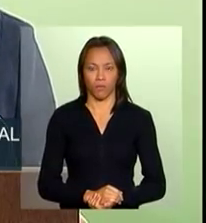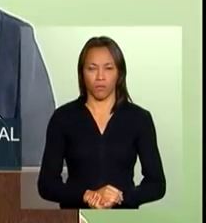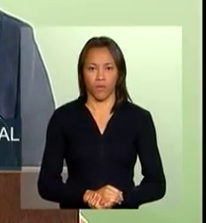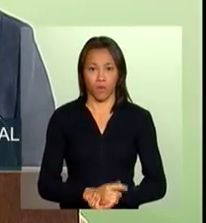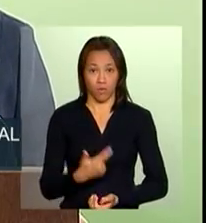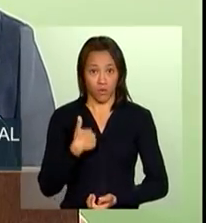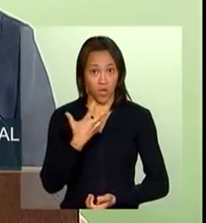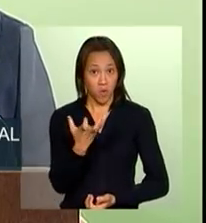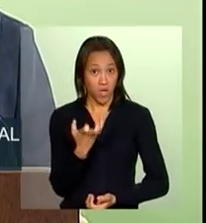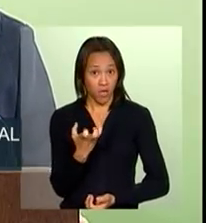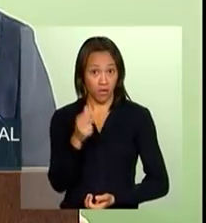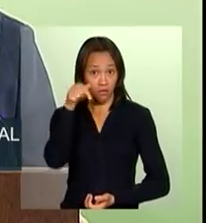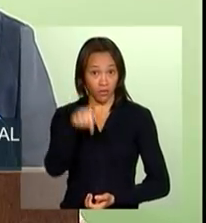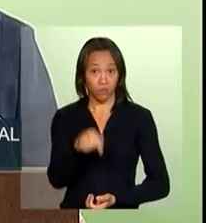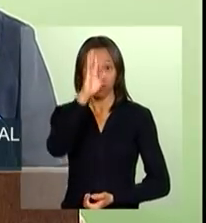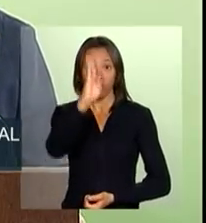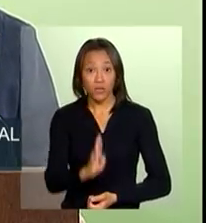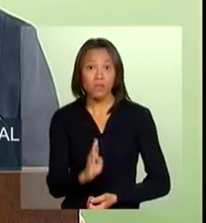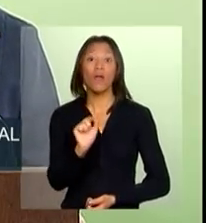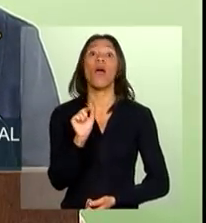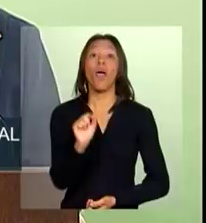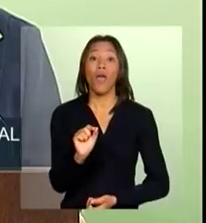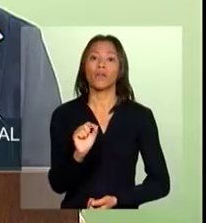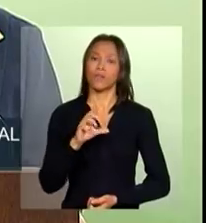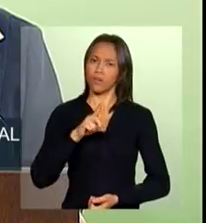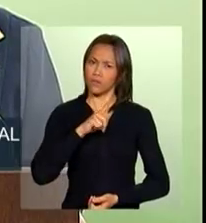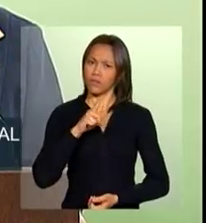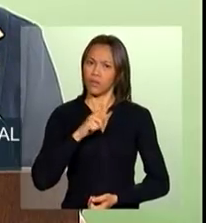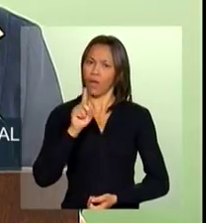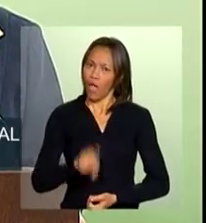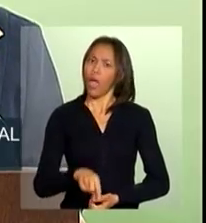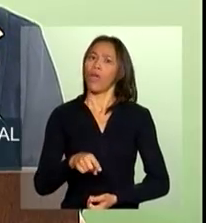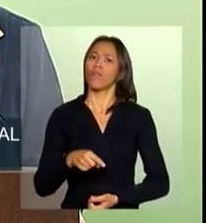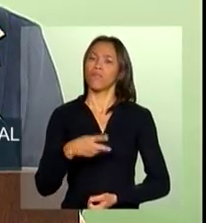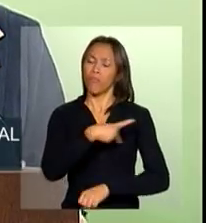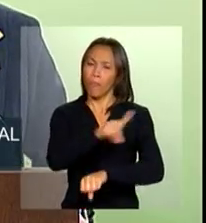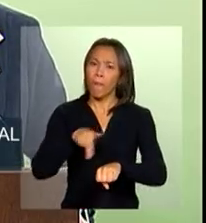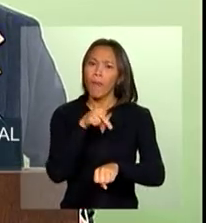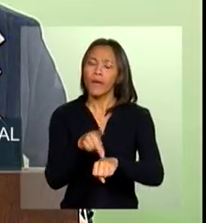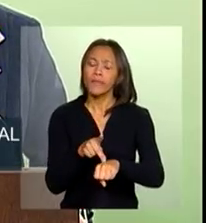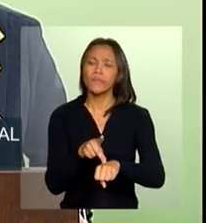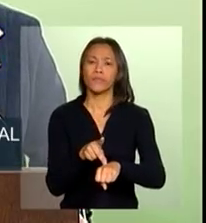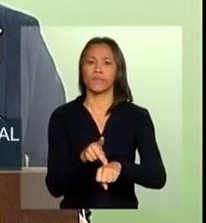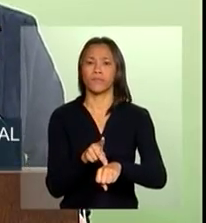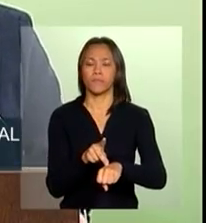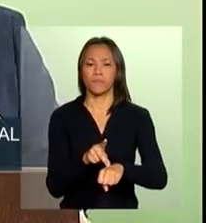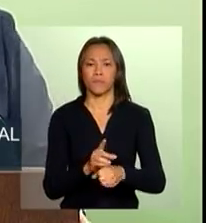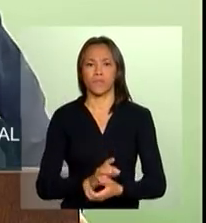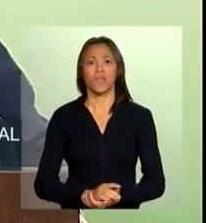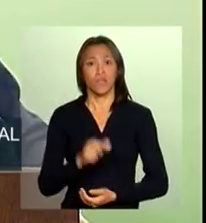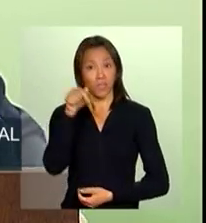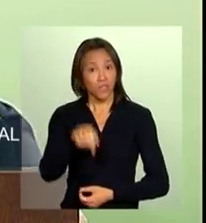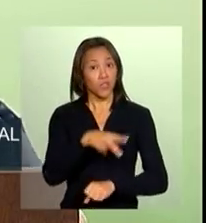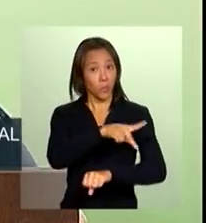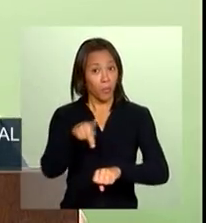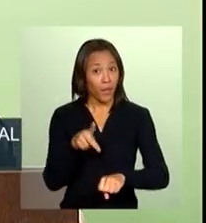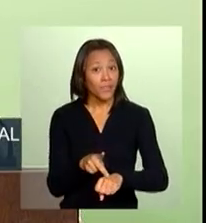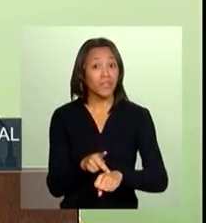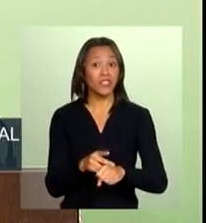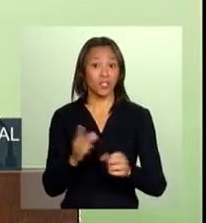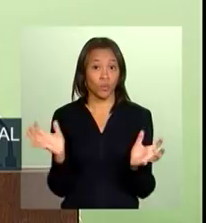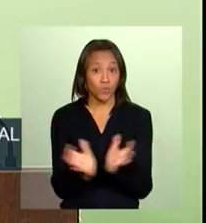O que eu quero do Brasil é construir um país que seja no mínimo, um país de classe